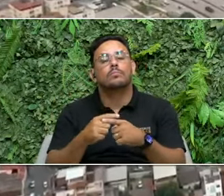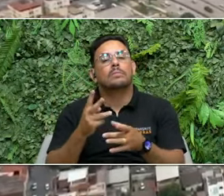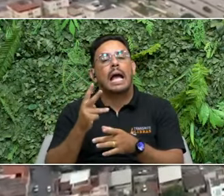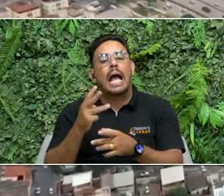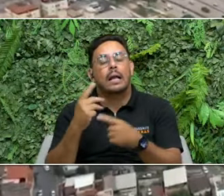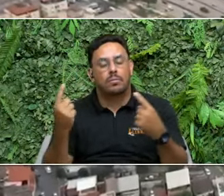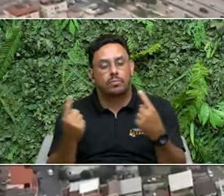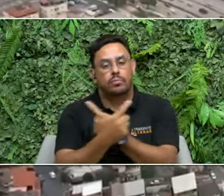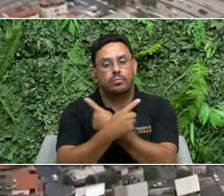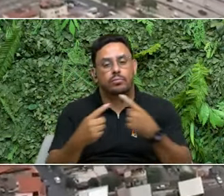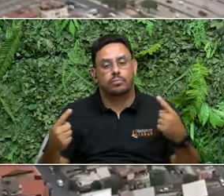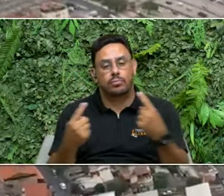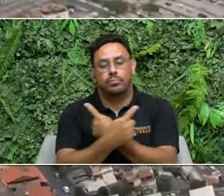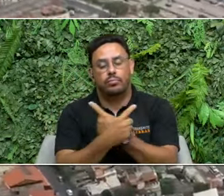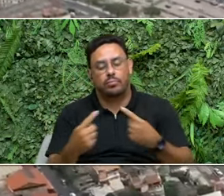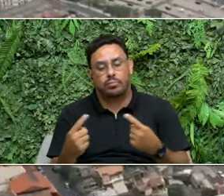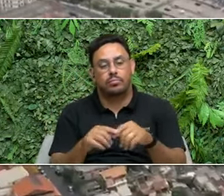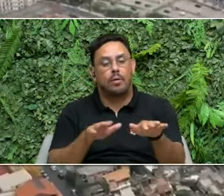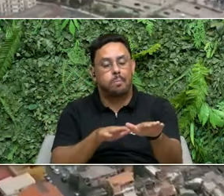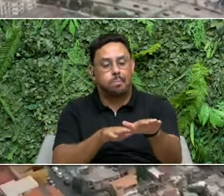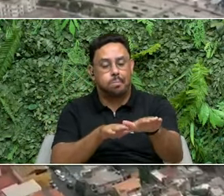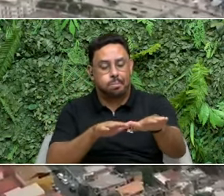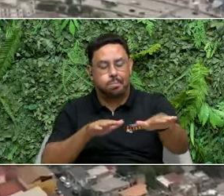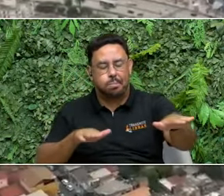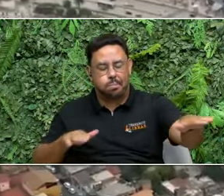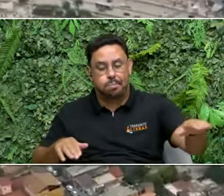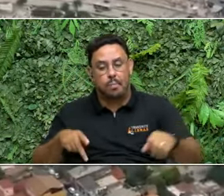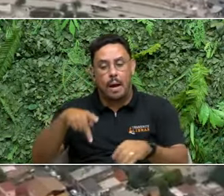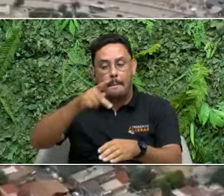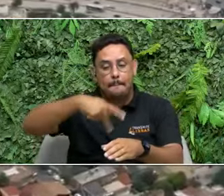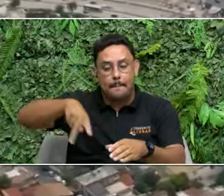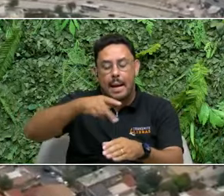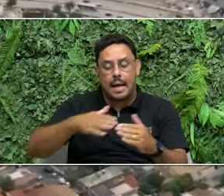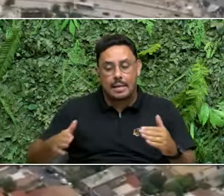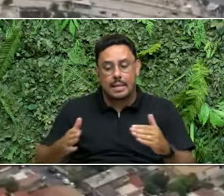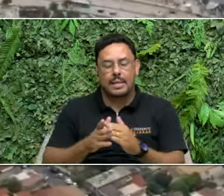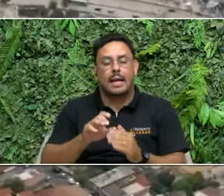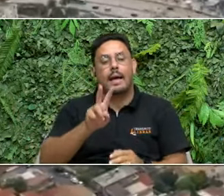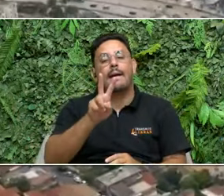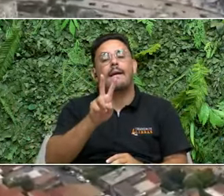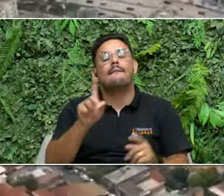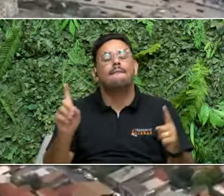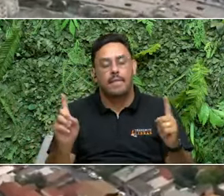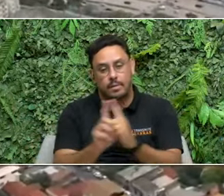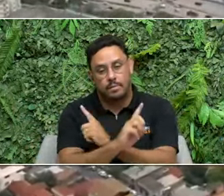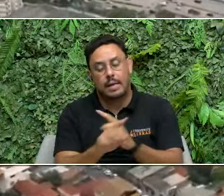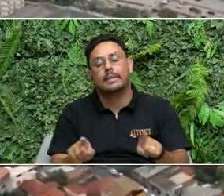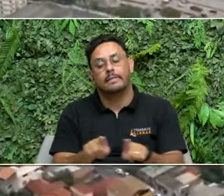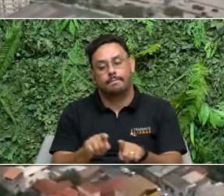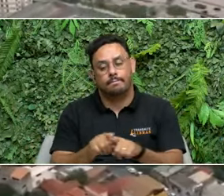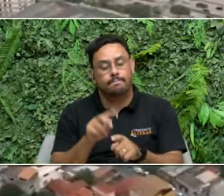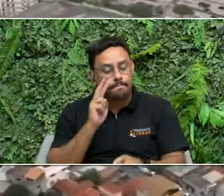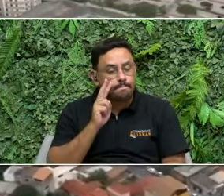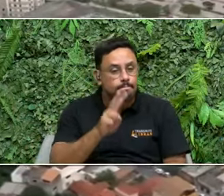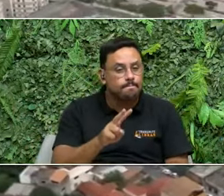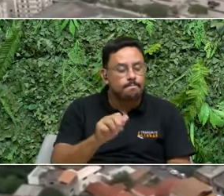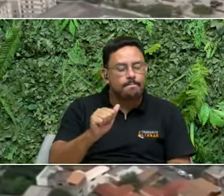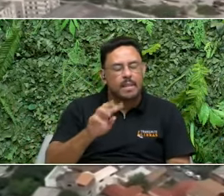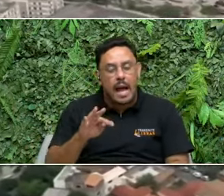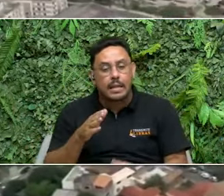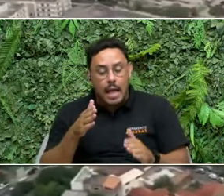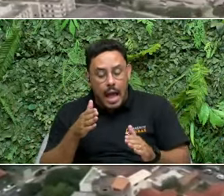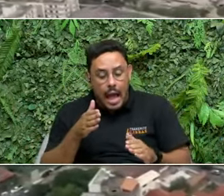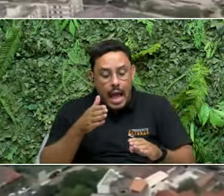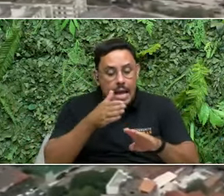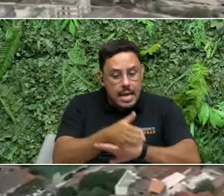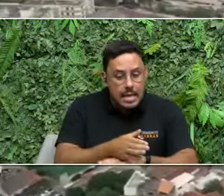Janeiro com bastante congestionamento desde a Praça São Vicente até o acesso para vi expressa vi expressa que também dá trabalho do Alto dos Pinheiros até o acesso aqui